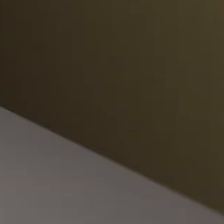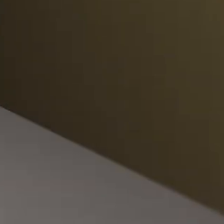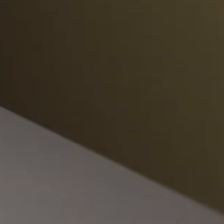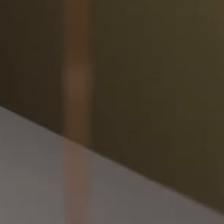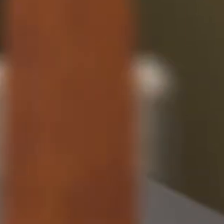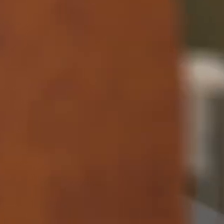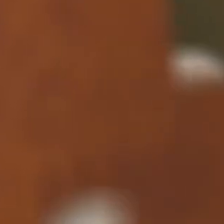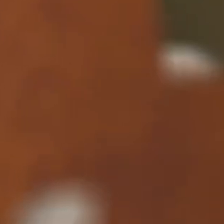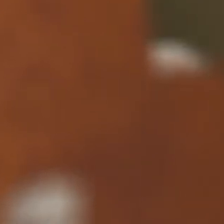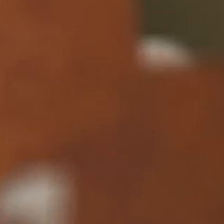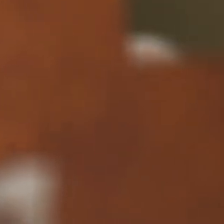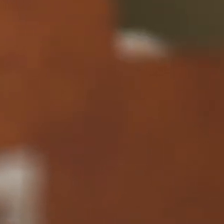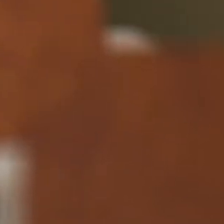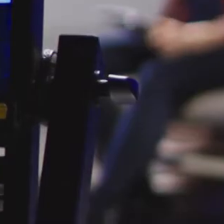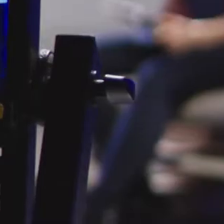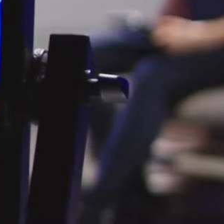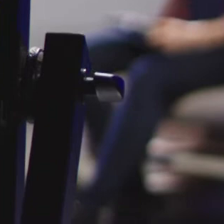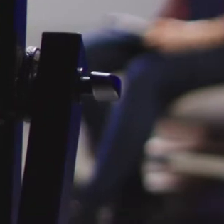E aí